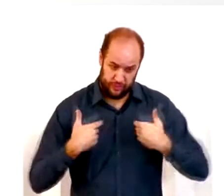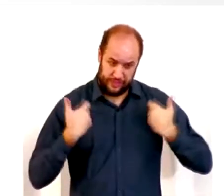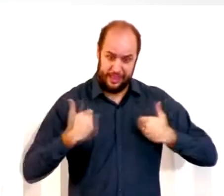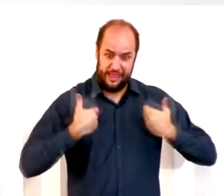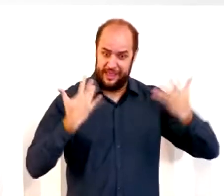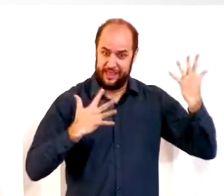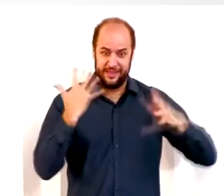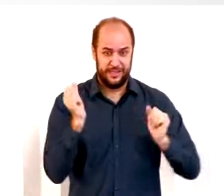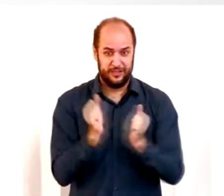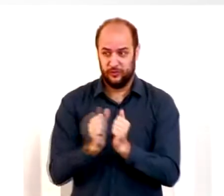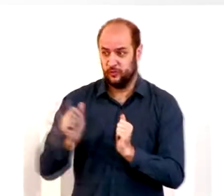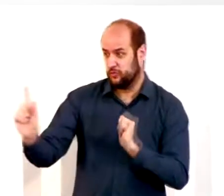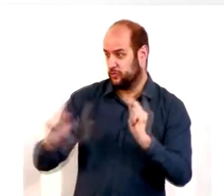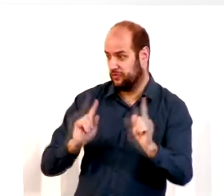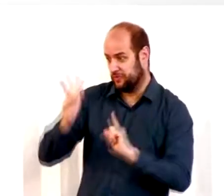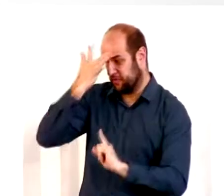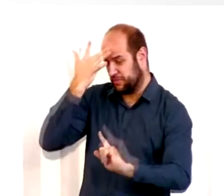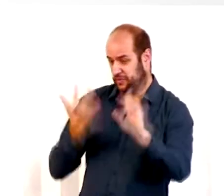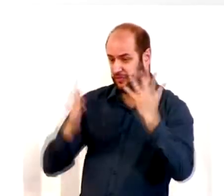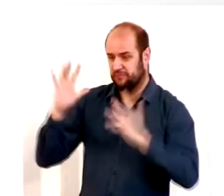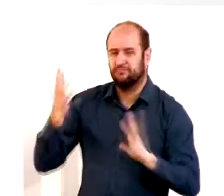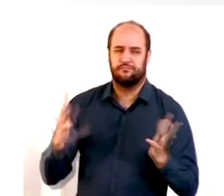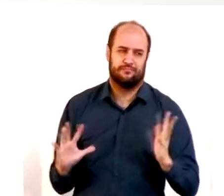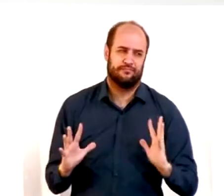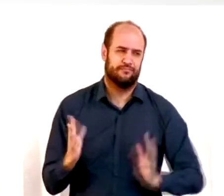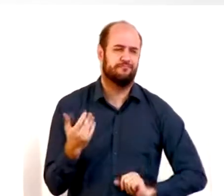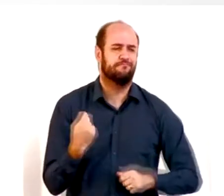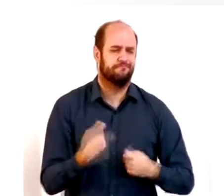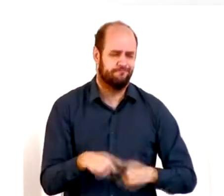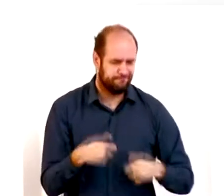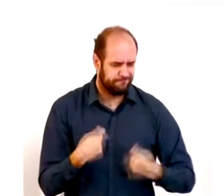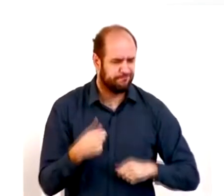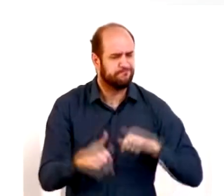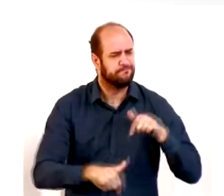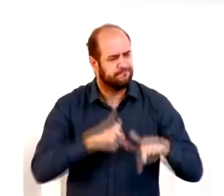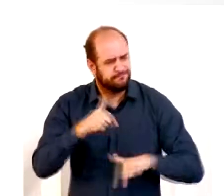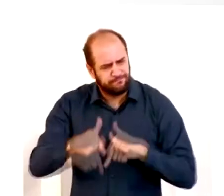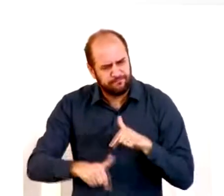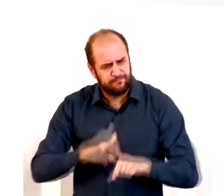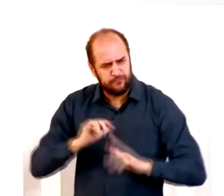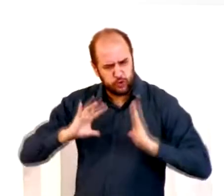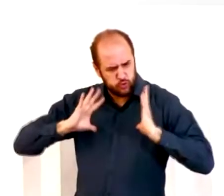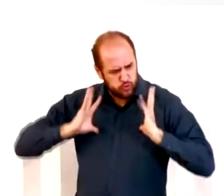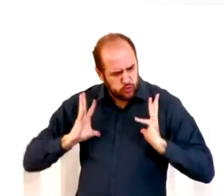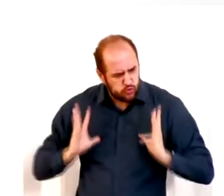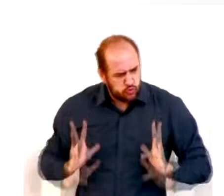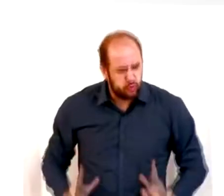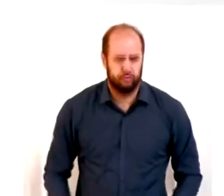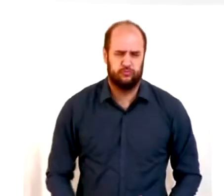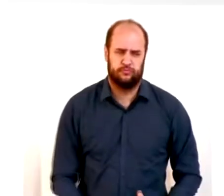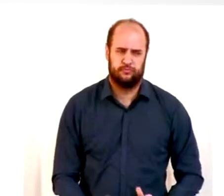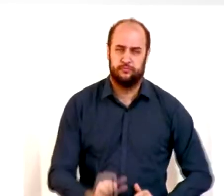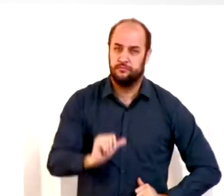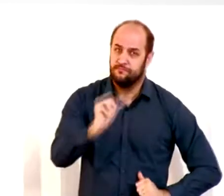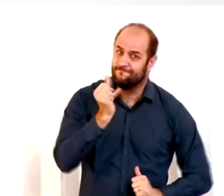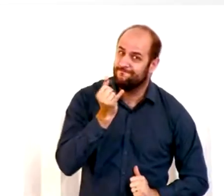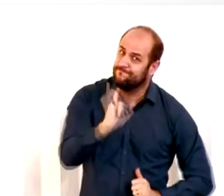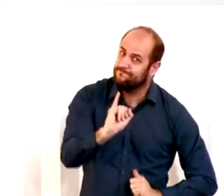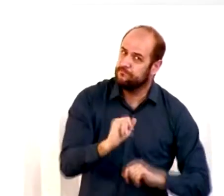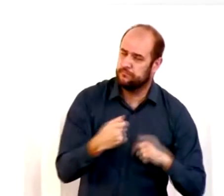celebre com aqueles que estão felizes. Timóteo, faça esse trabalho de maneira plena e se